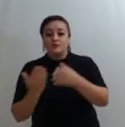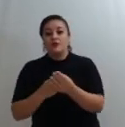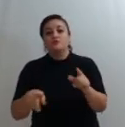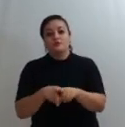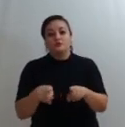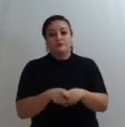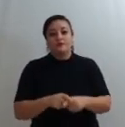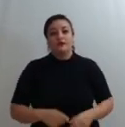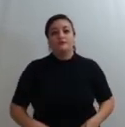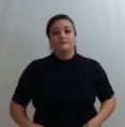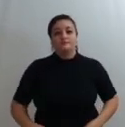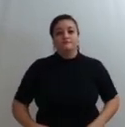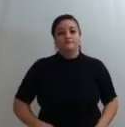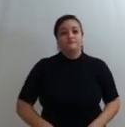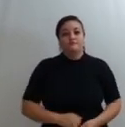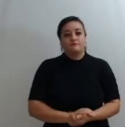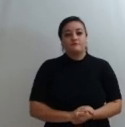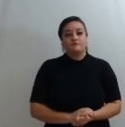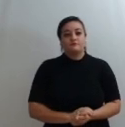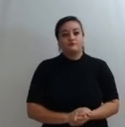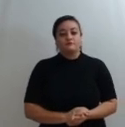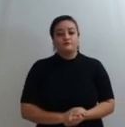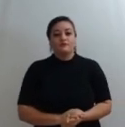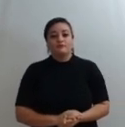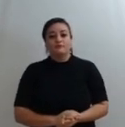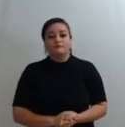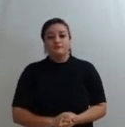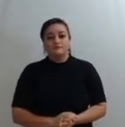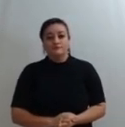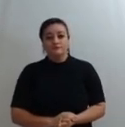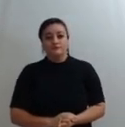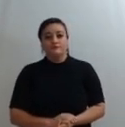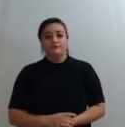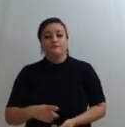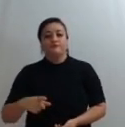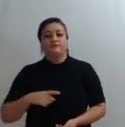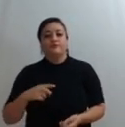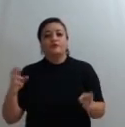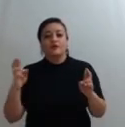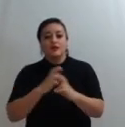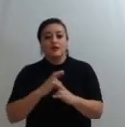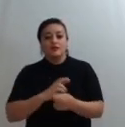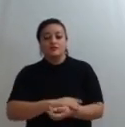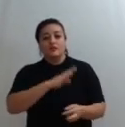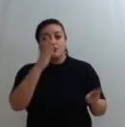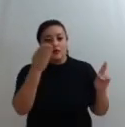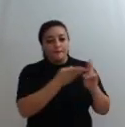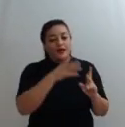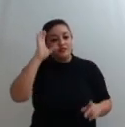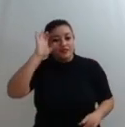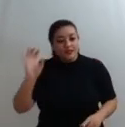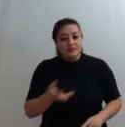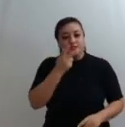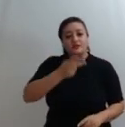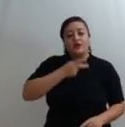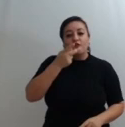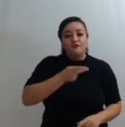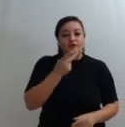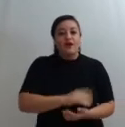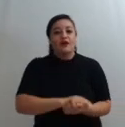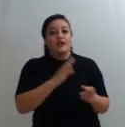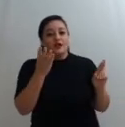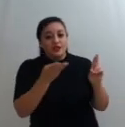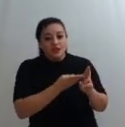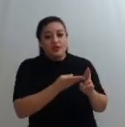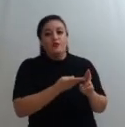aí, a respeito especialmente do paciente, a decisão fala, o paciente, juiz de direito da 7ª